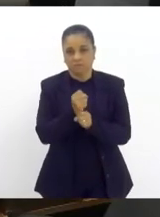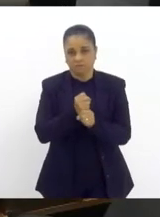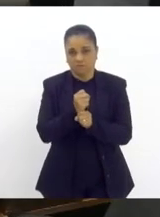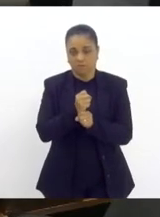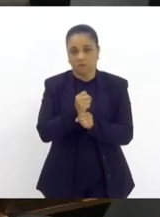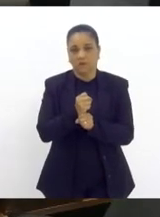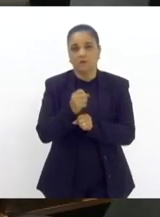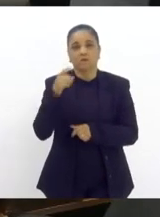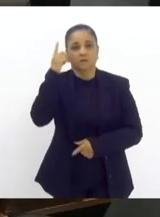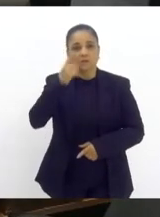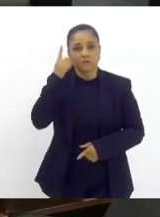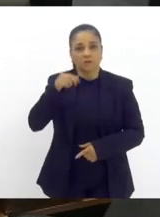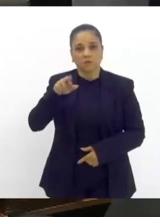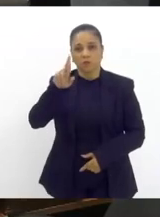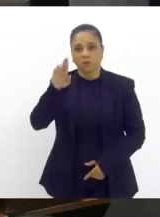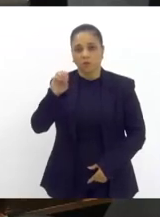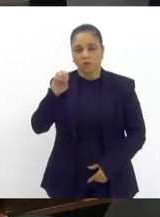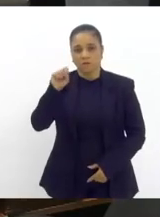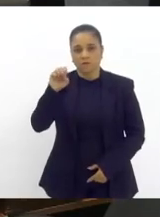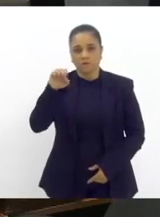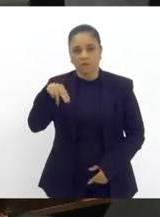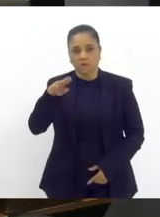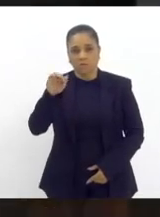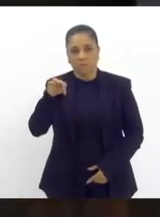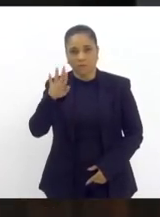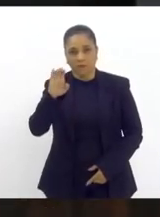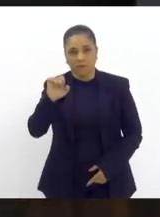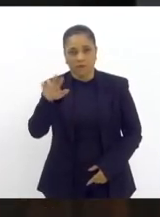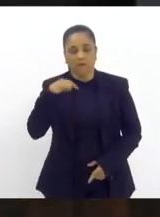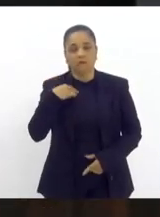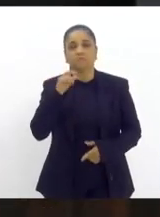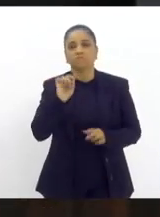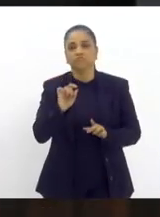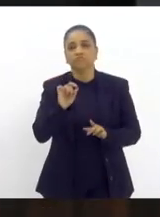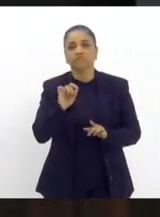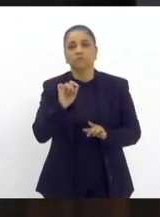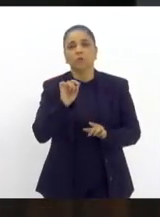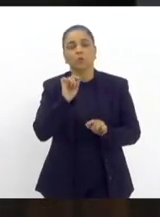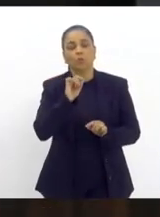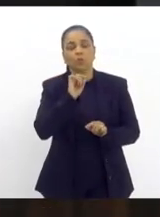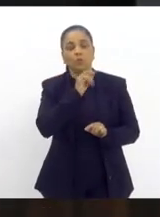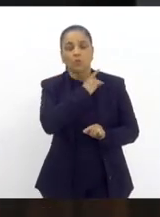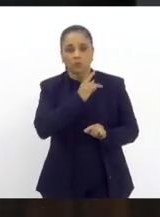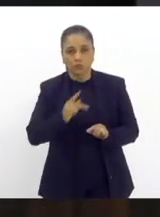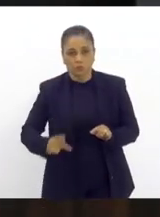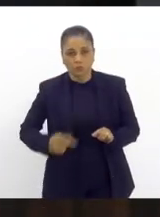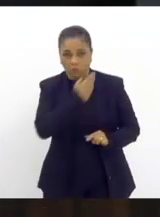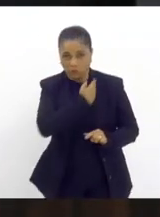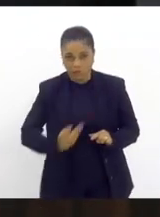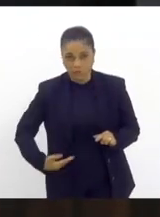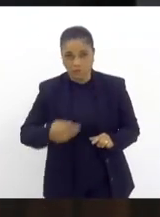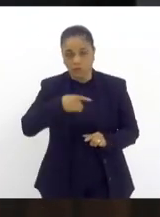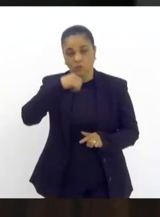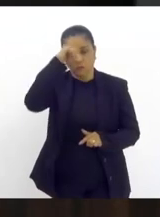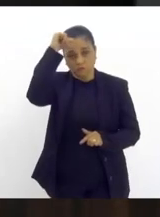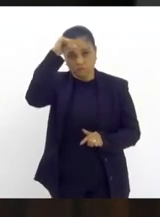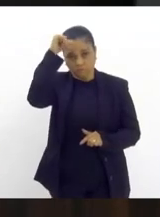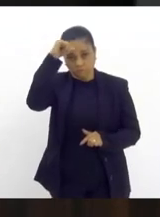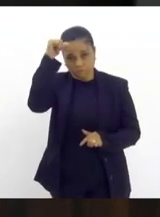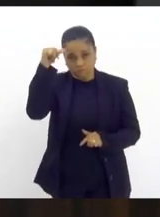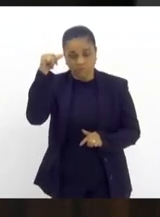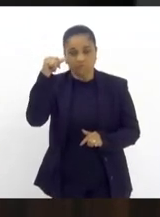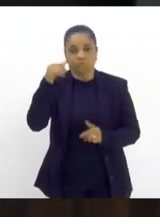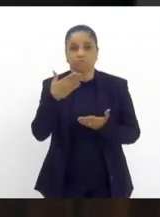de altura Deputado Rosenberg Reis que Solicito a o Excelentíssimo Senhor governador do Estado do Rio de Janeiro